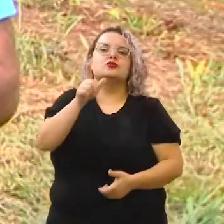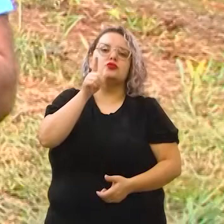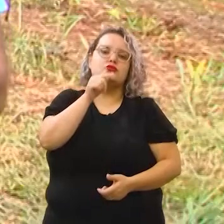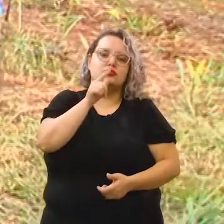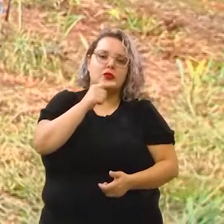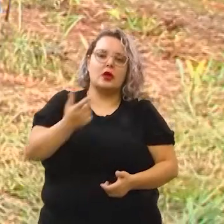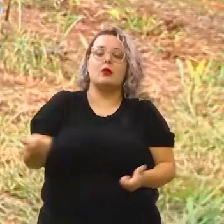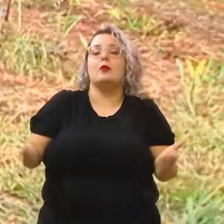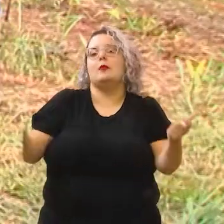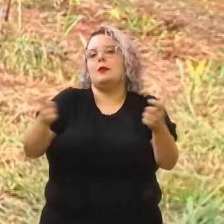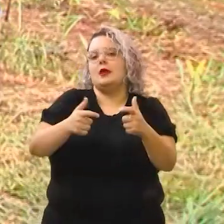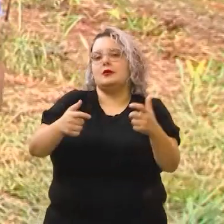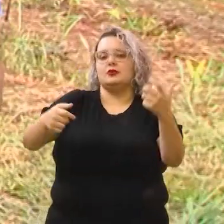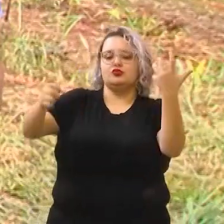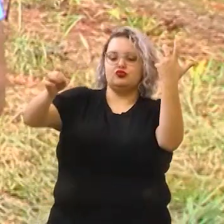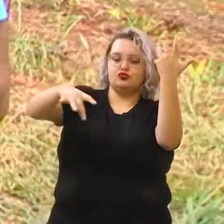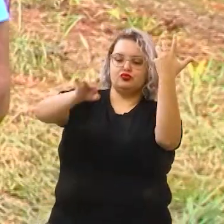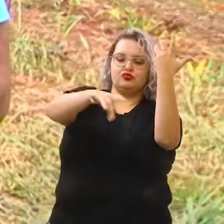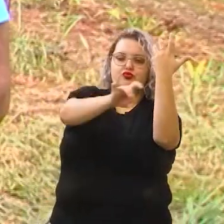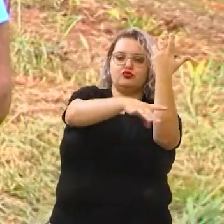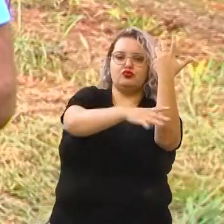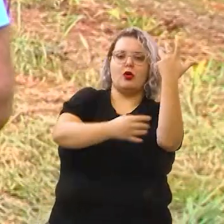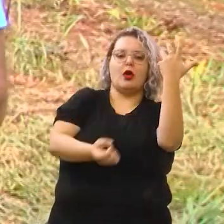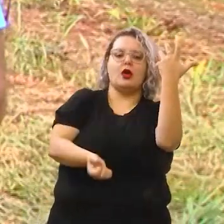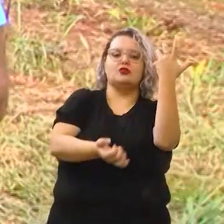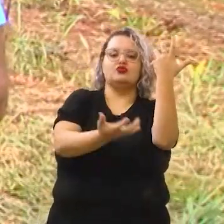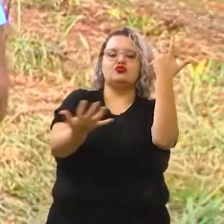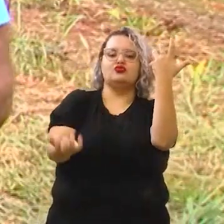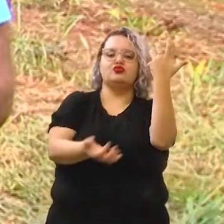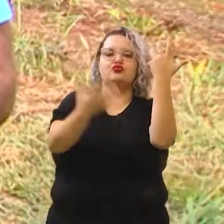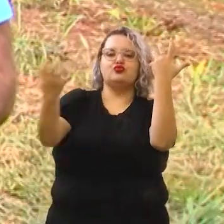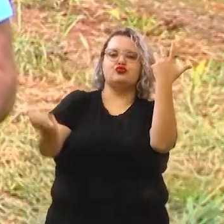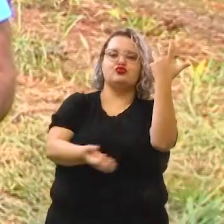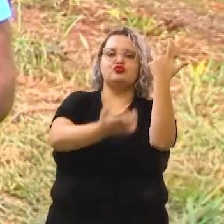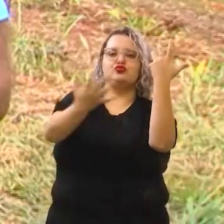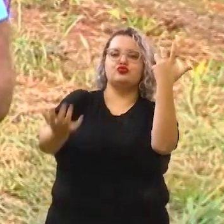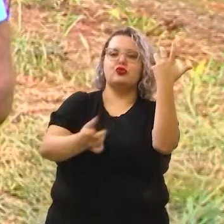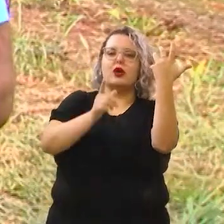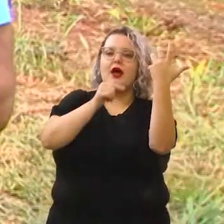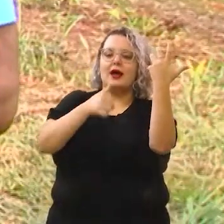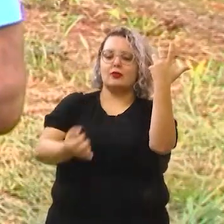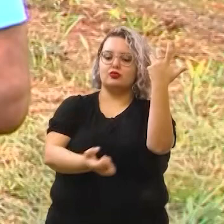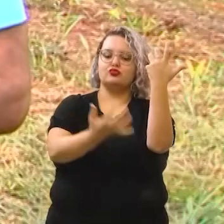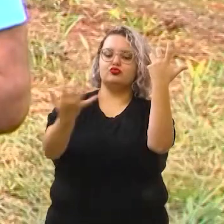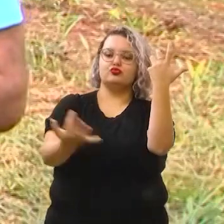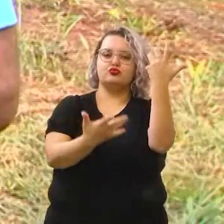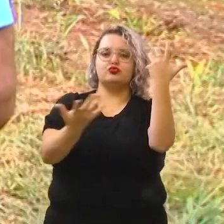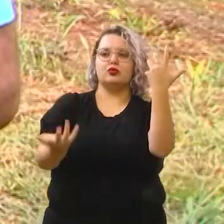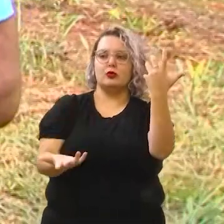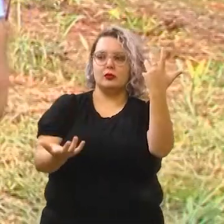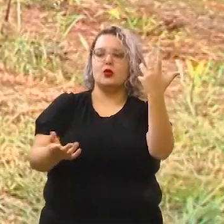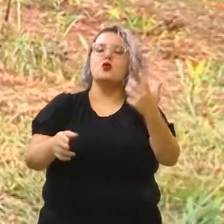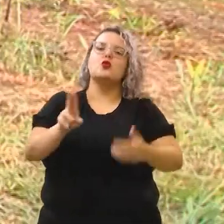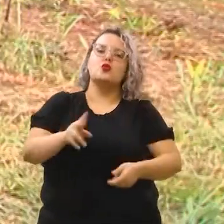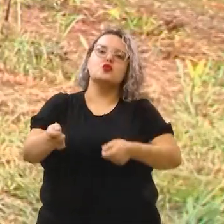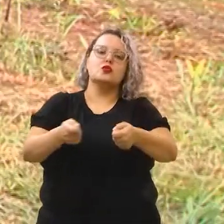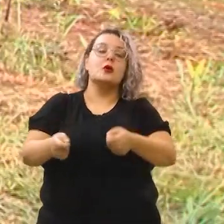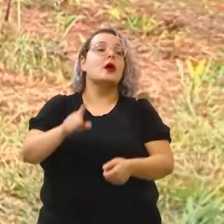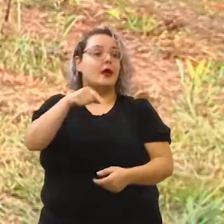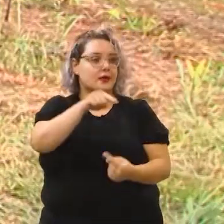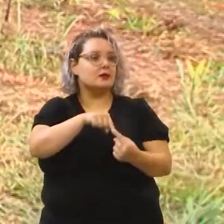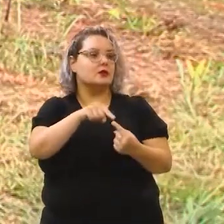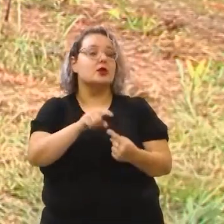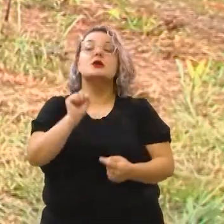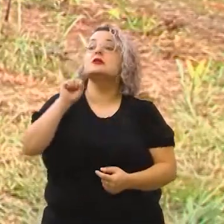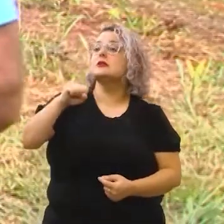irrigação. Então uma questão muito importante hoje, né, quando a gente fala da questão do uso racional da água. Esse é um dos objetivos. Isso,